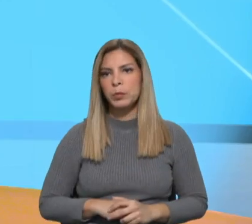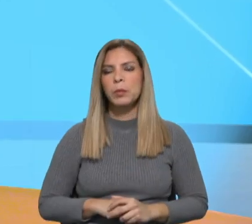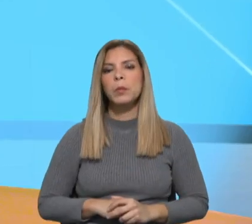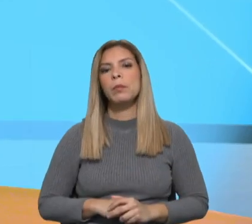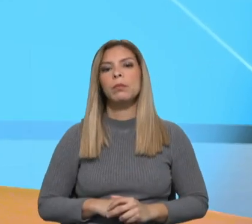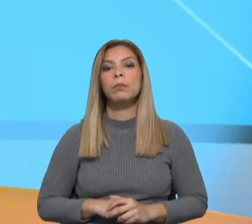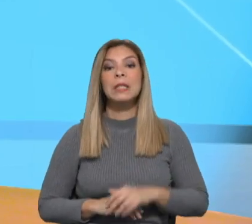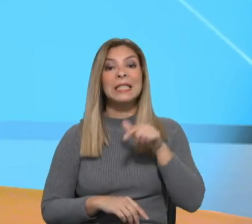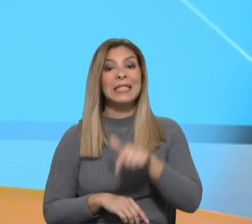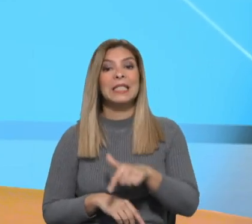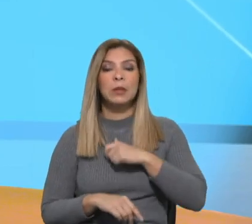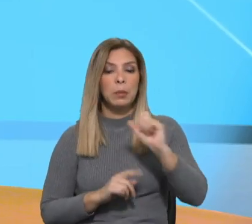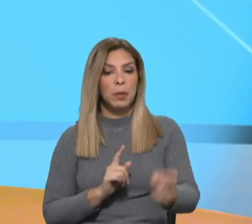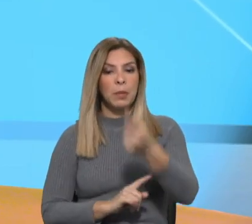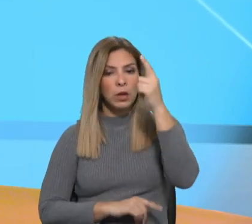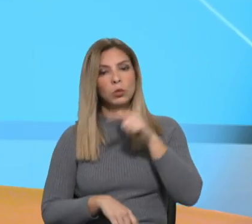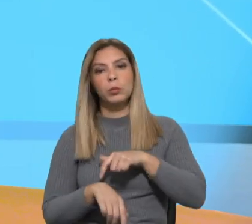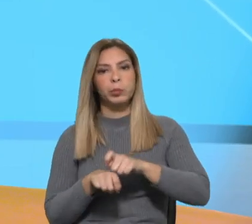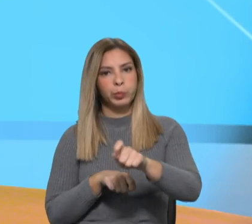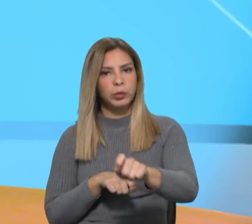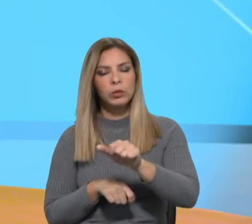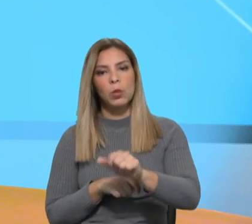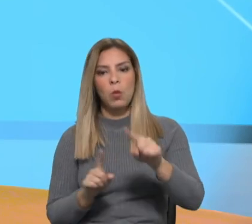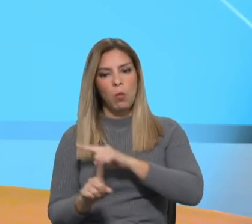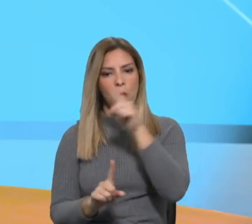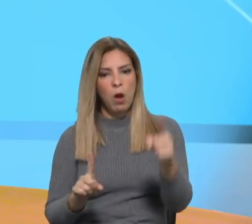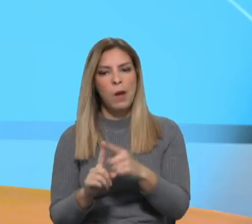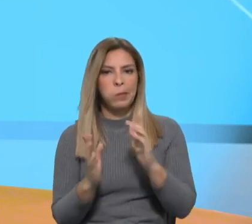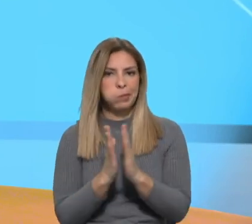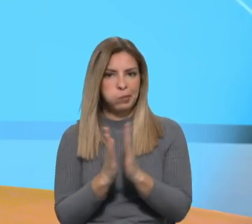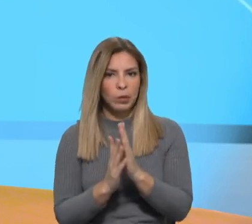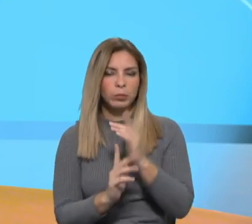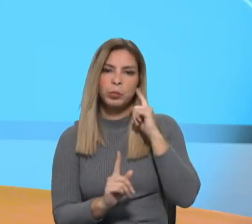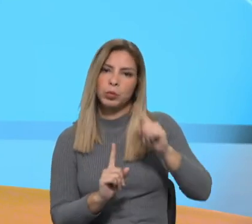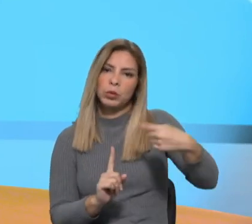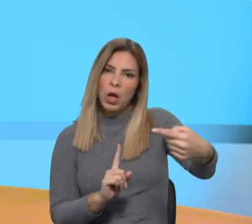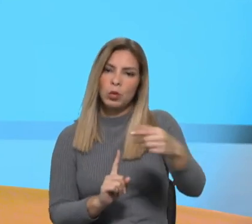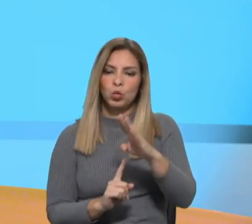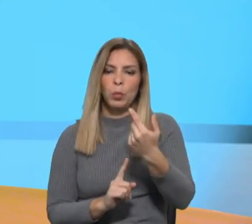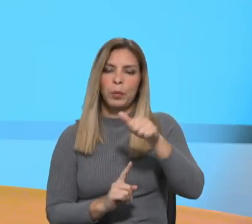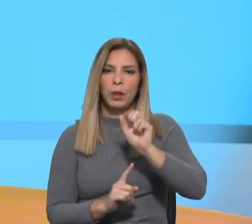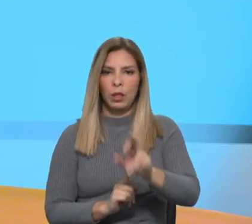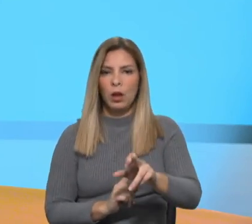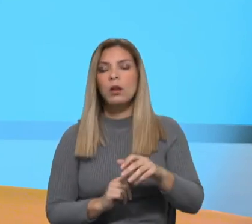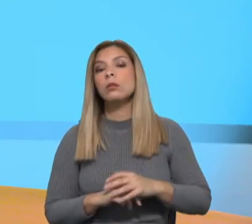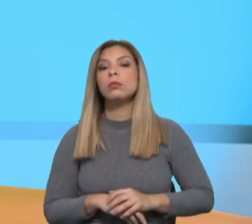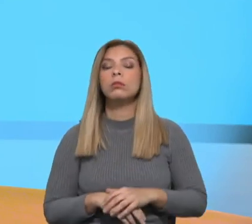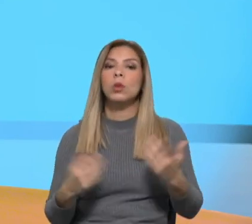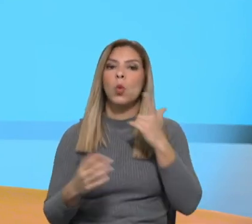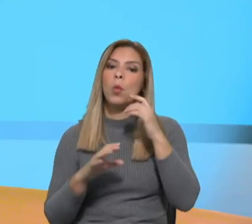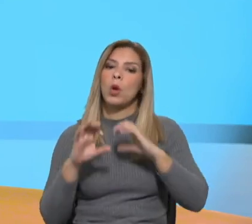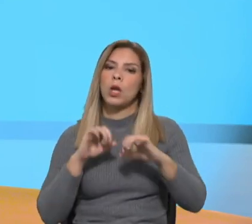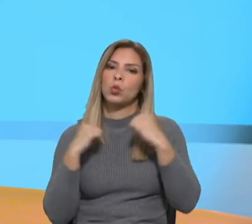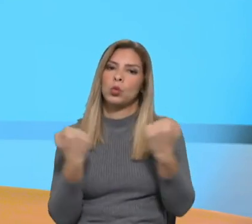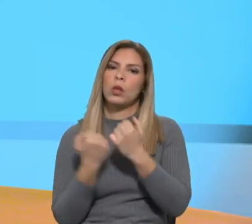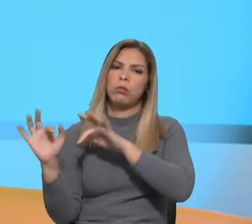Este foi o primeiro jubileu setorial neste ano jubilar que a Igreja assinala. Em Roma estiveram comunicadores de todo o mundo,